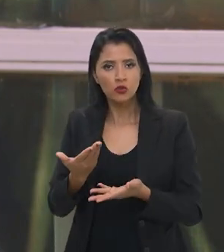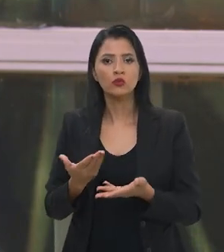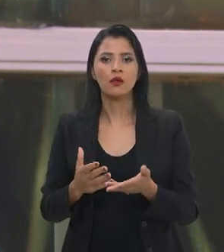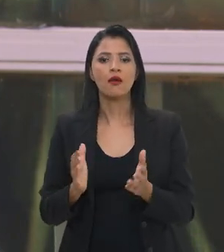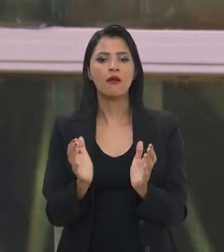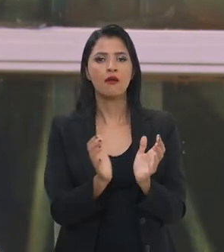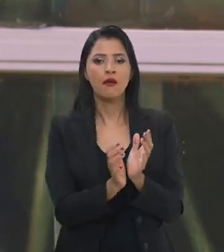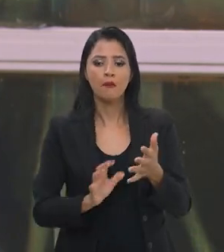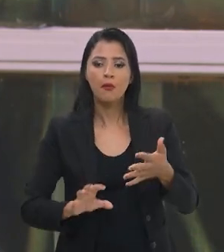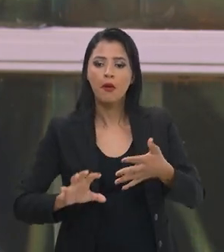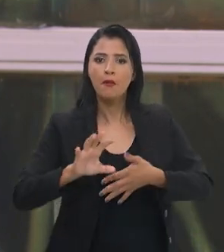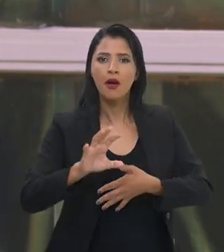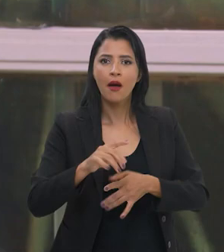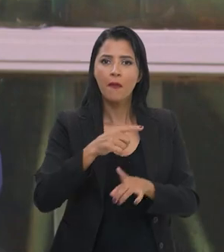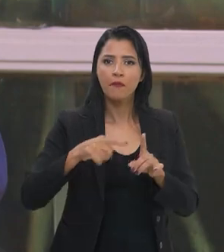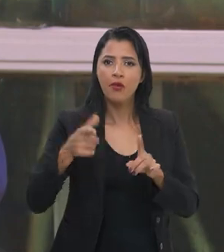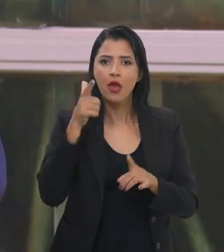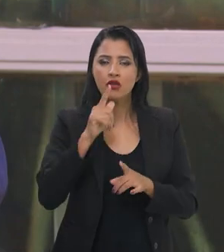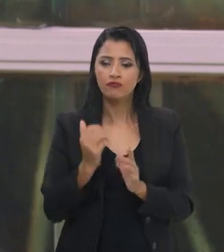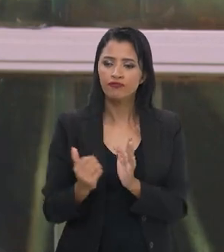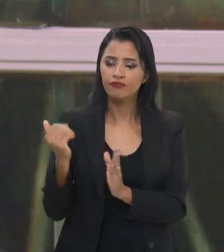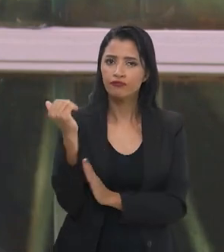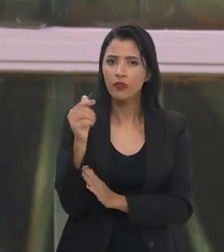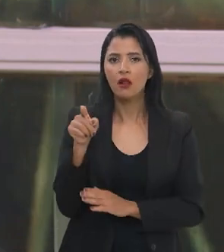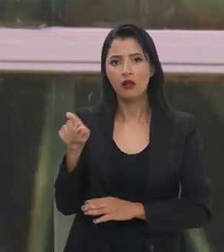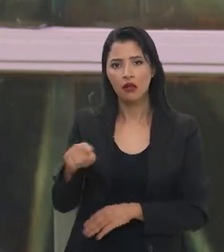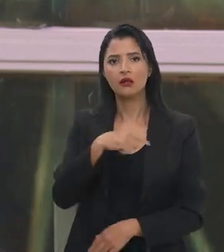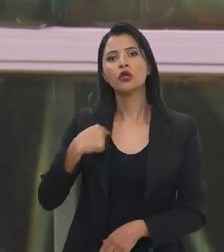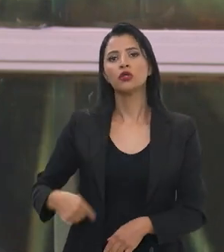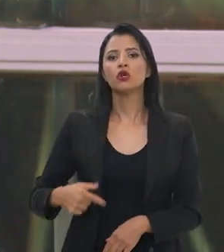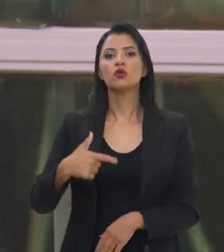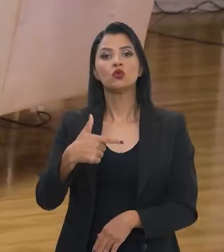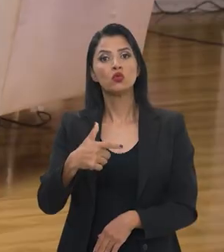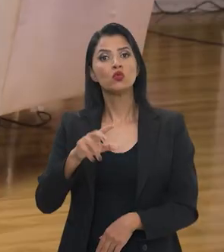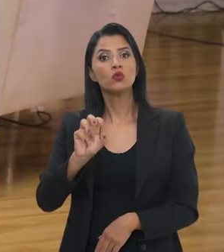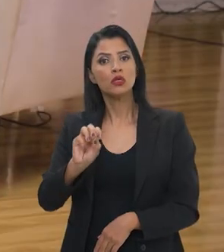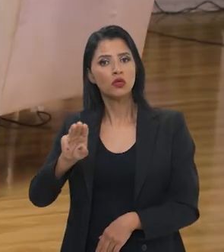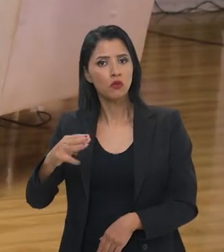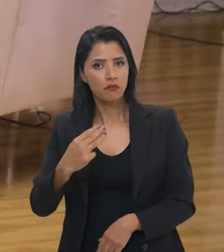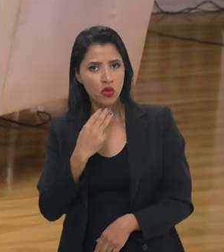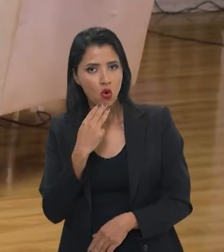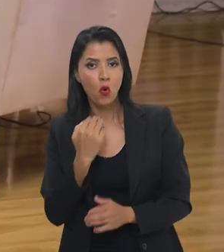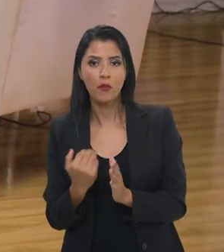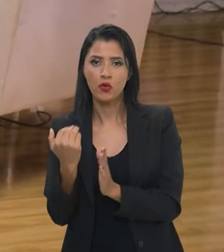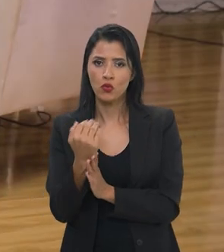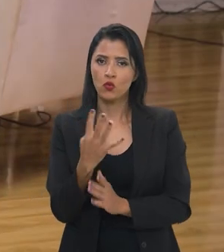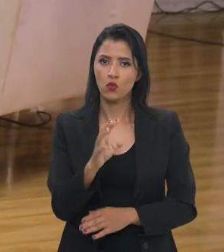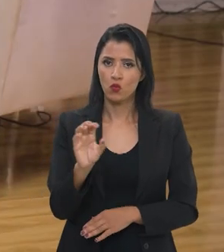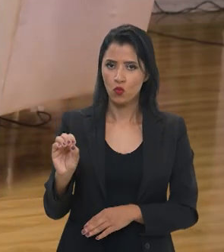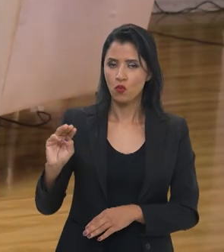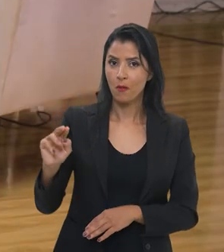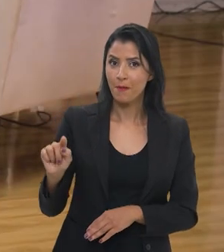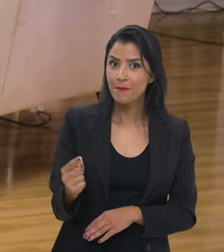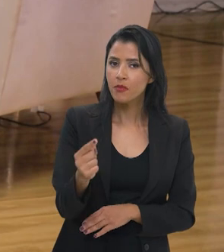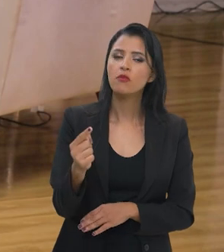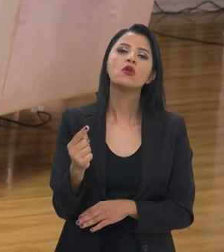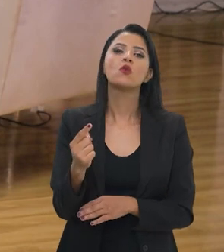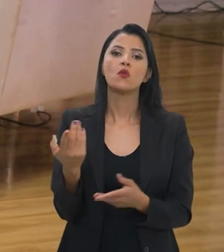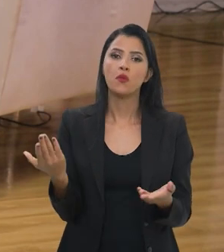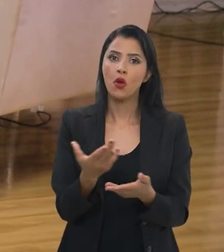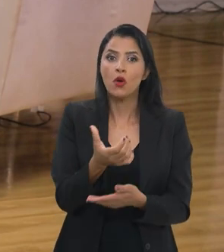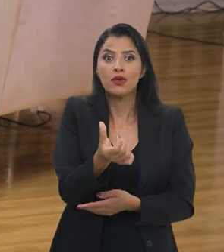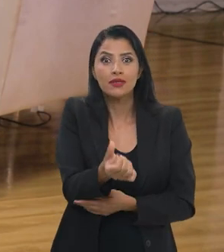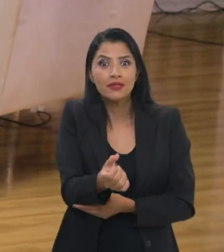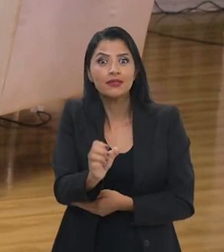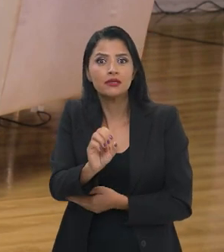fazer crescer a classe média a China tinha 200 milhões de pessoas na classe média foi para 400 mil e depois